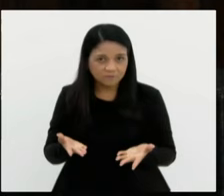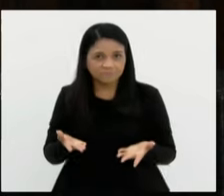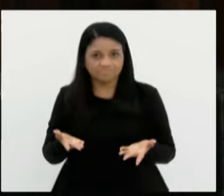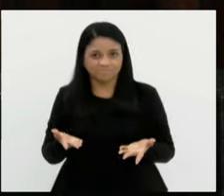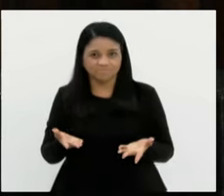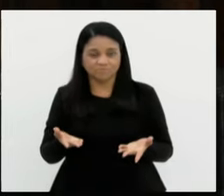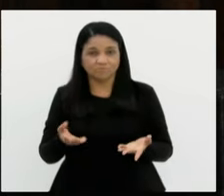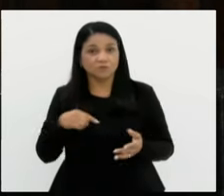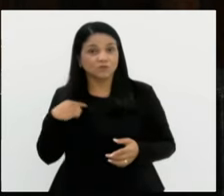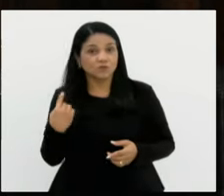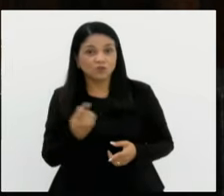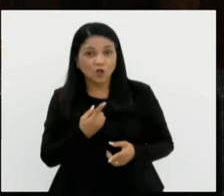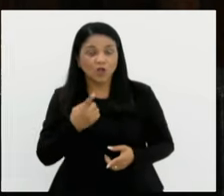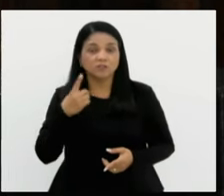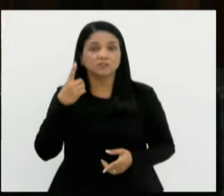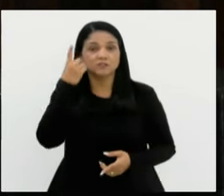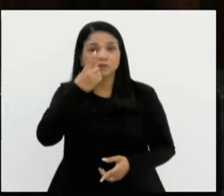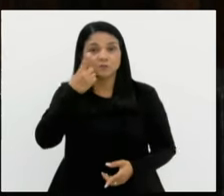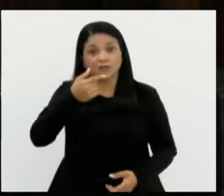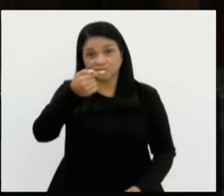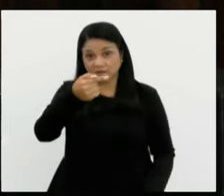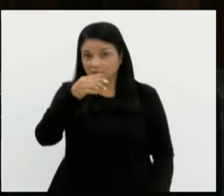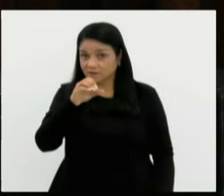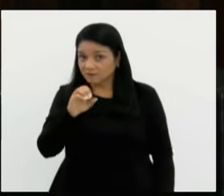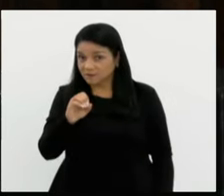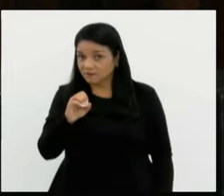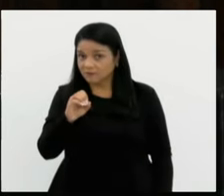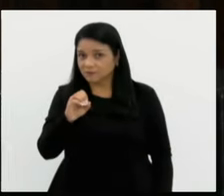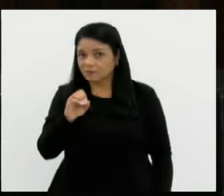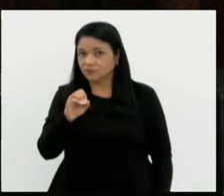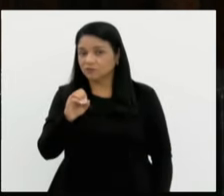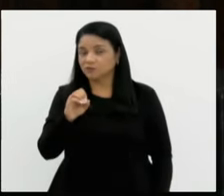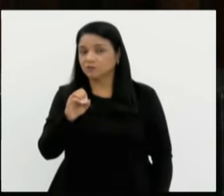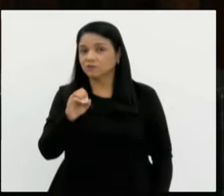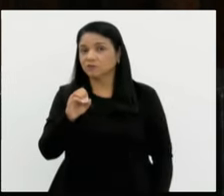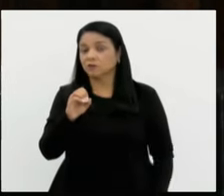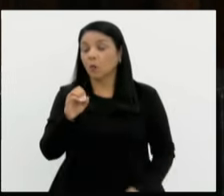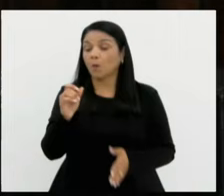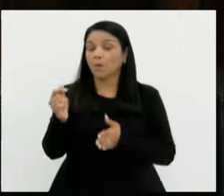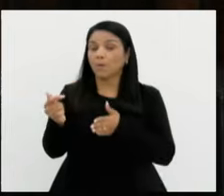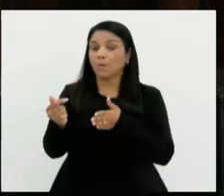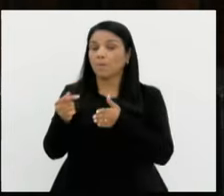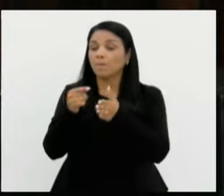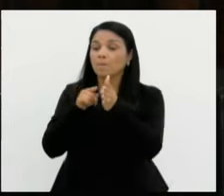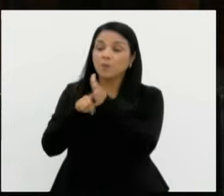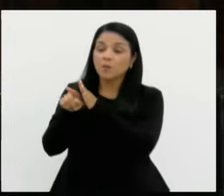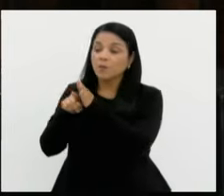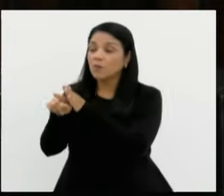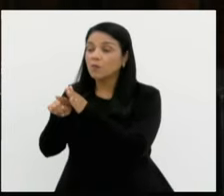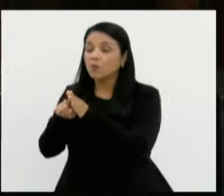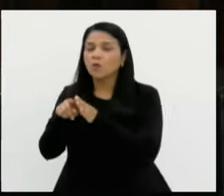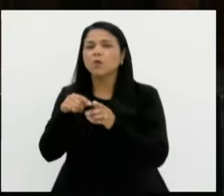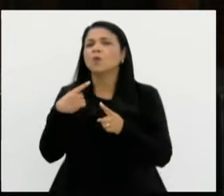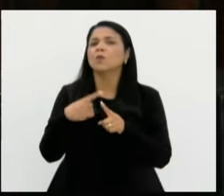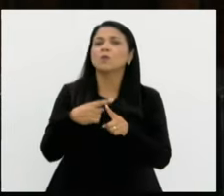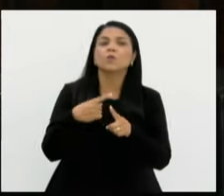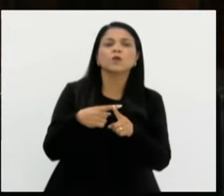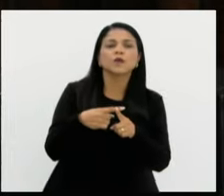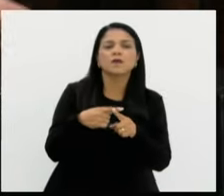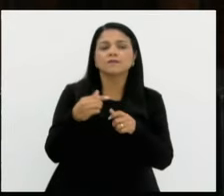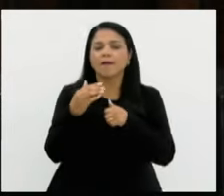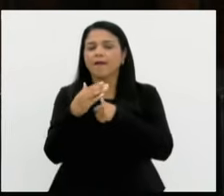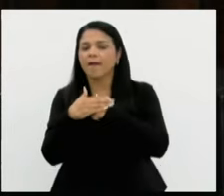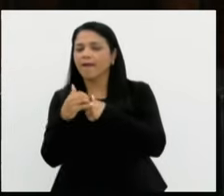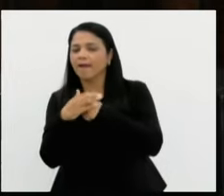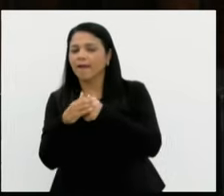todos nós, os 70 deputados, estão sendo questionados por que que a gente está passando a mão, se está passando a mão, se está